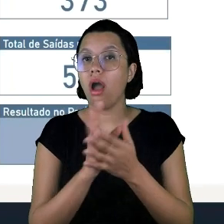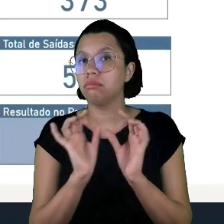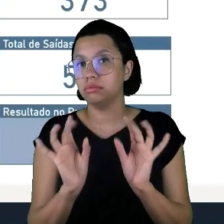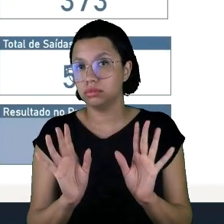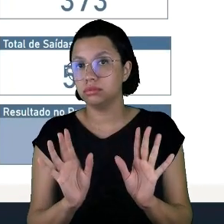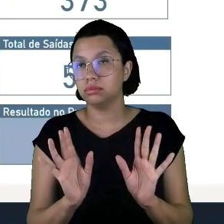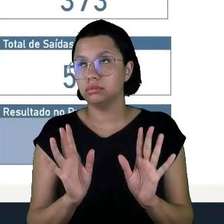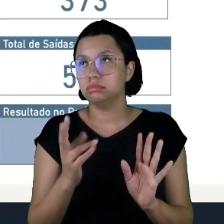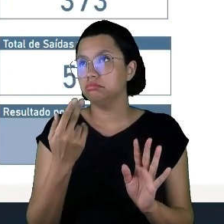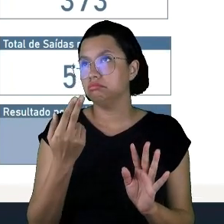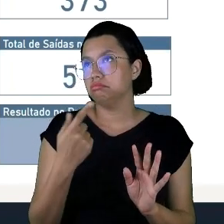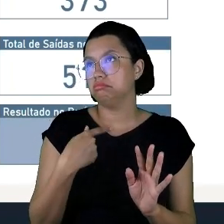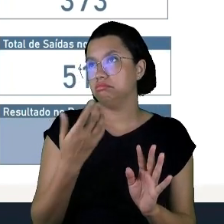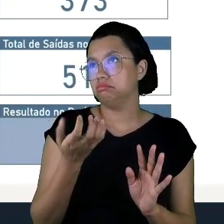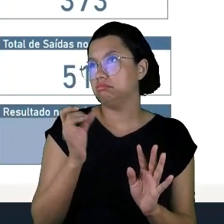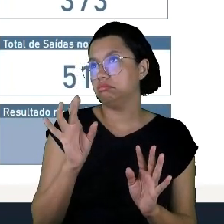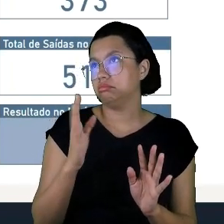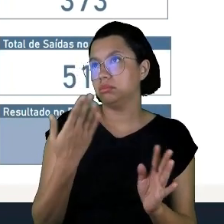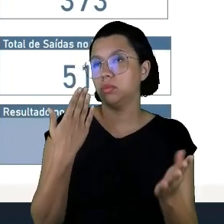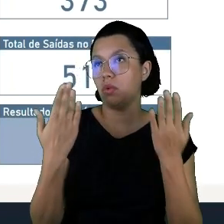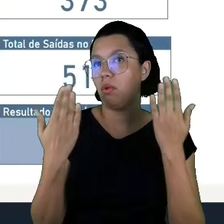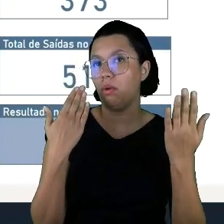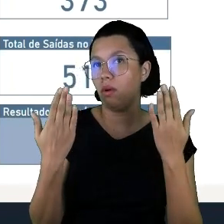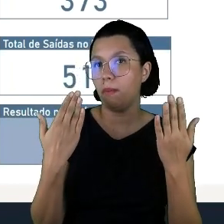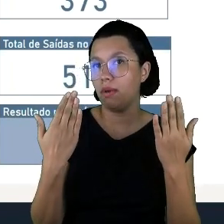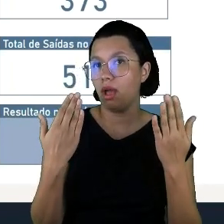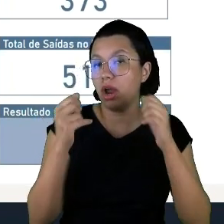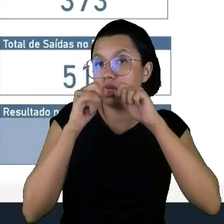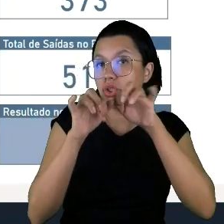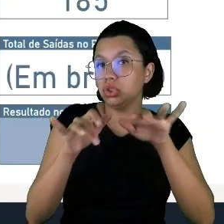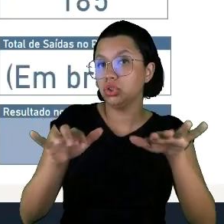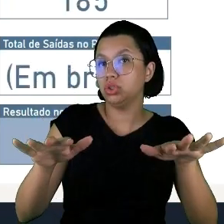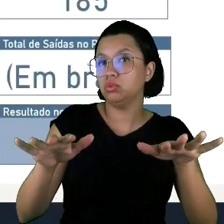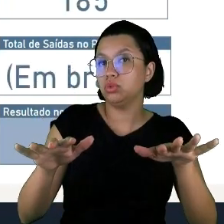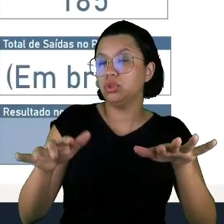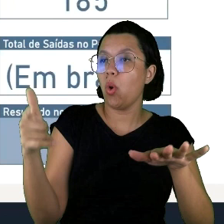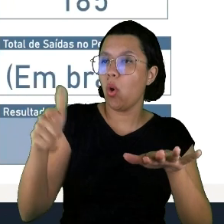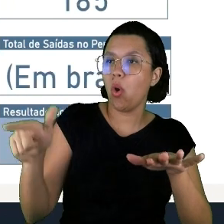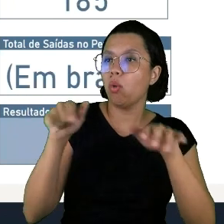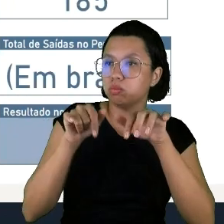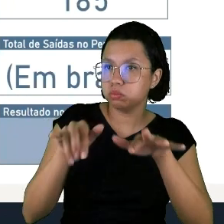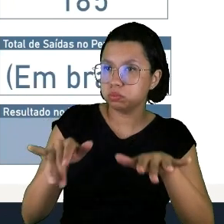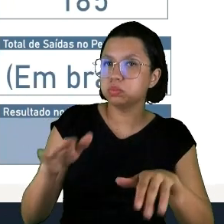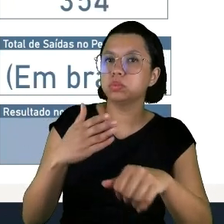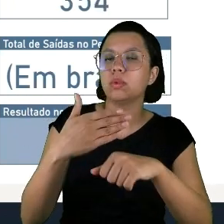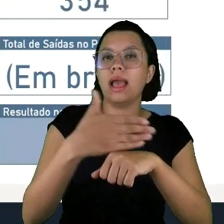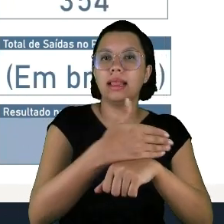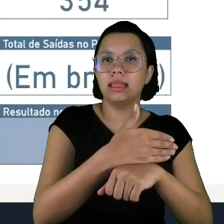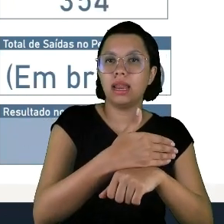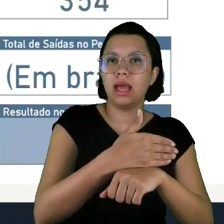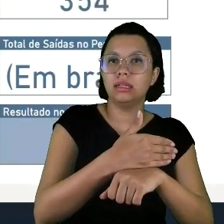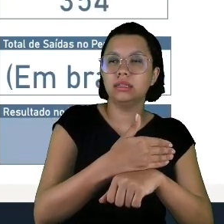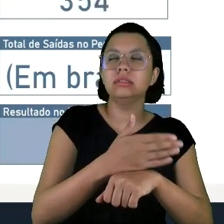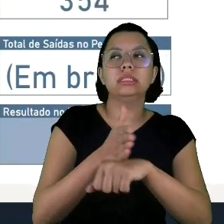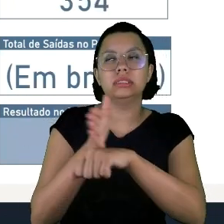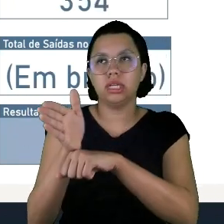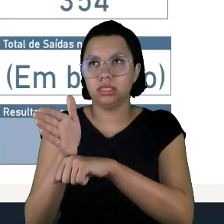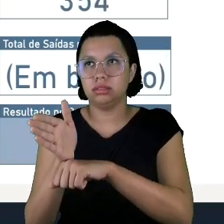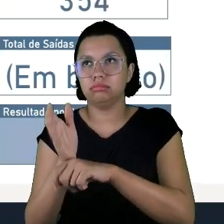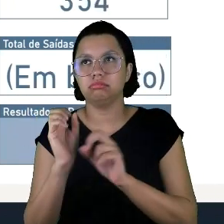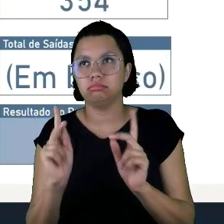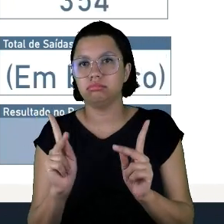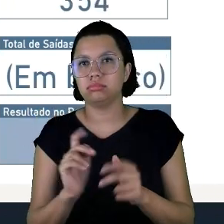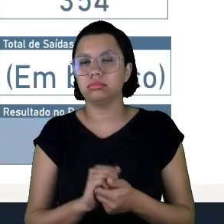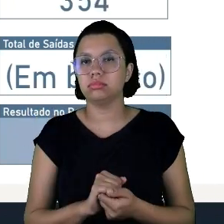selecionar alguns só. Por exemplo, eu quero só comparar distribuídos com redistribuídos entrada e o